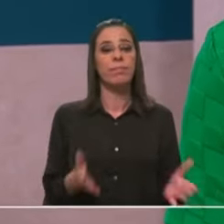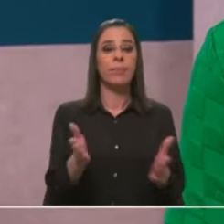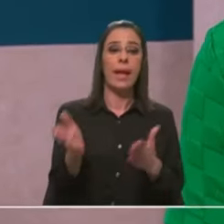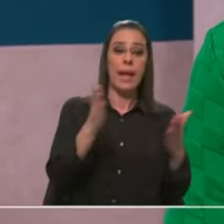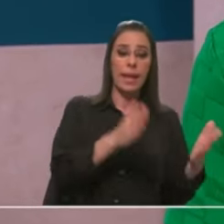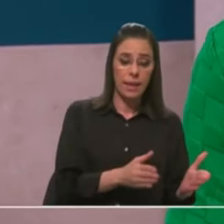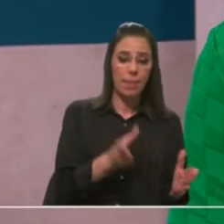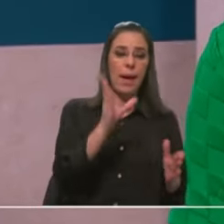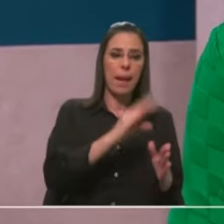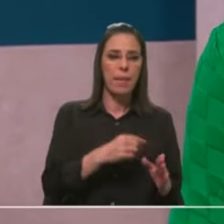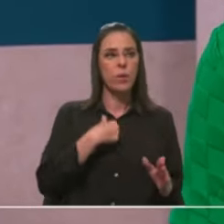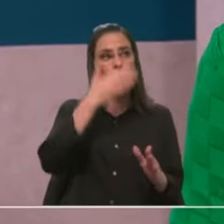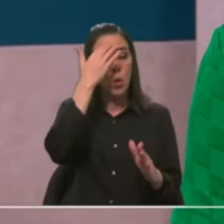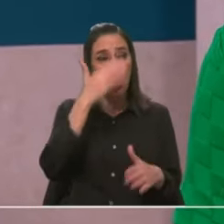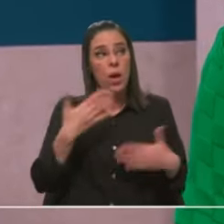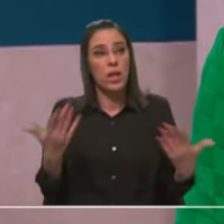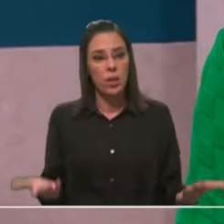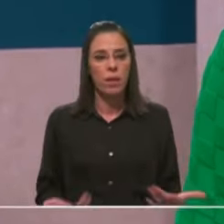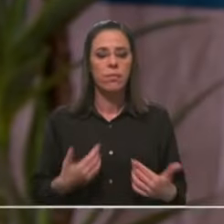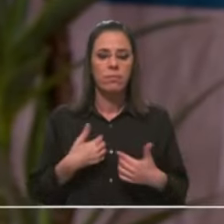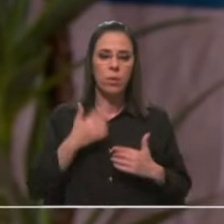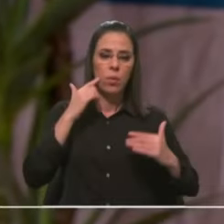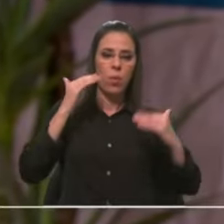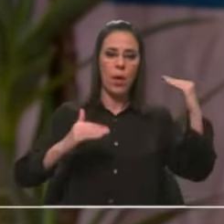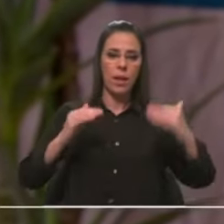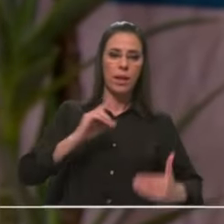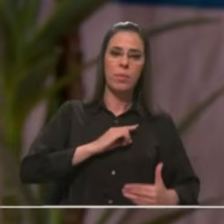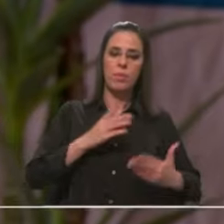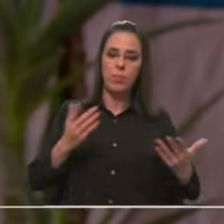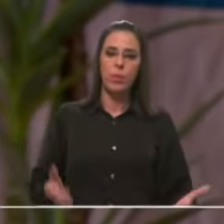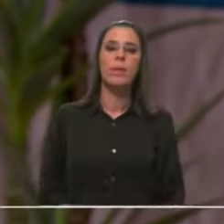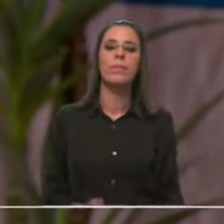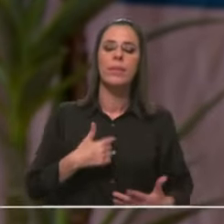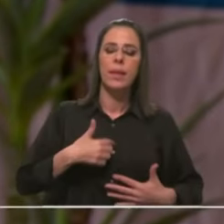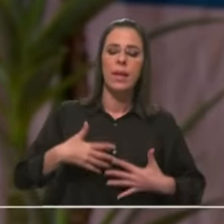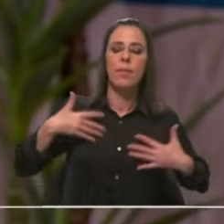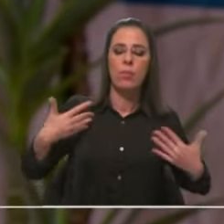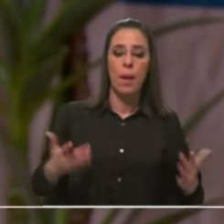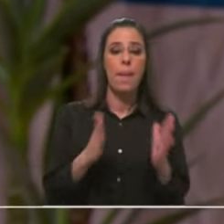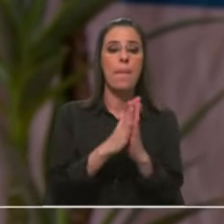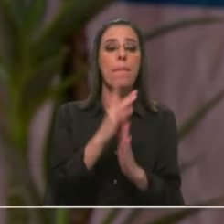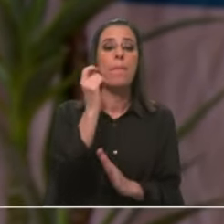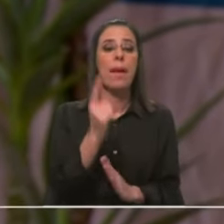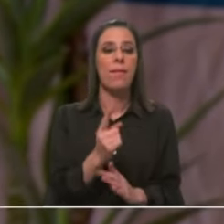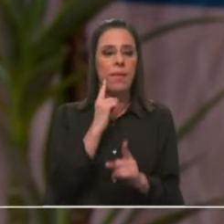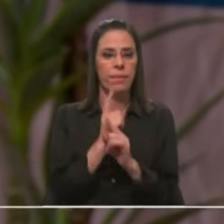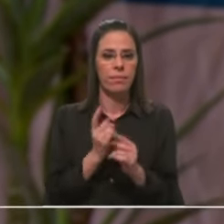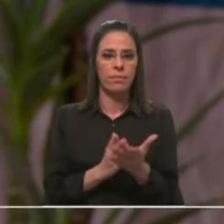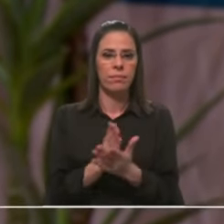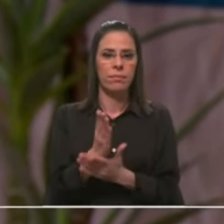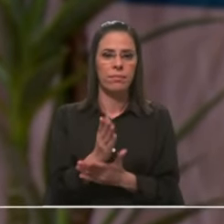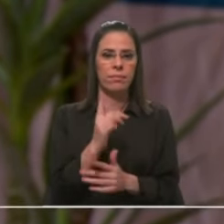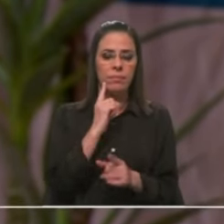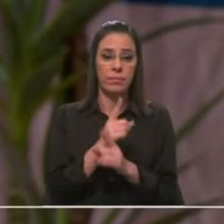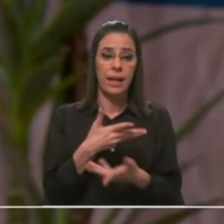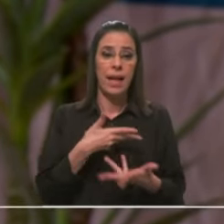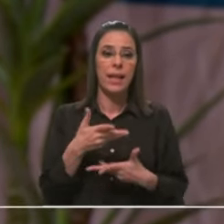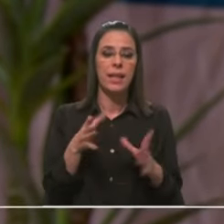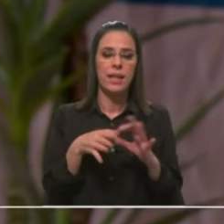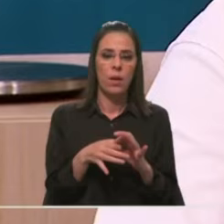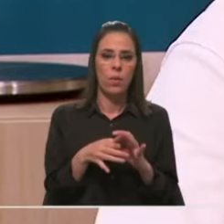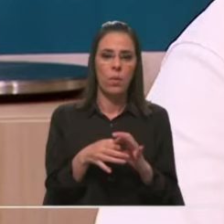parte tinha mais peso do que eu achava que podia ter no meu equilíbrio pessoal e emocional mas a fé nunca a perdeu essa essa a sua relação